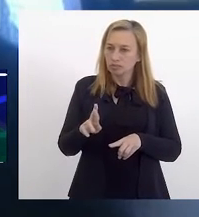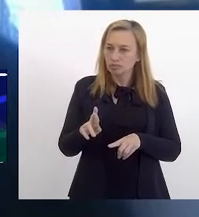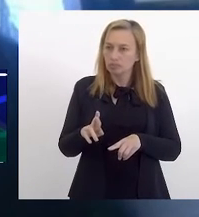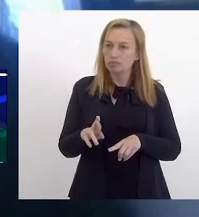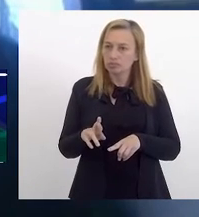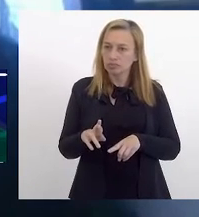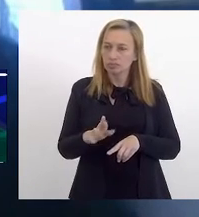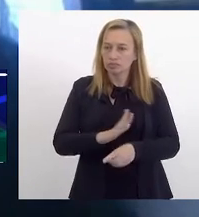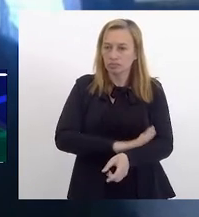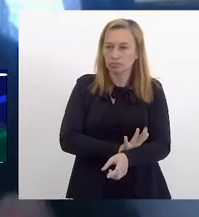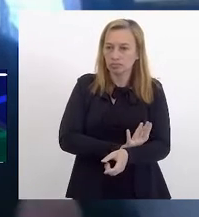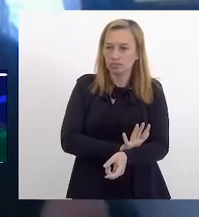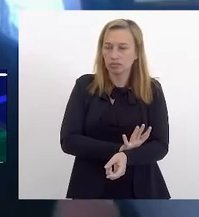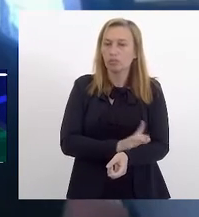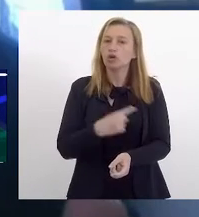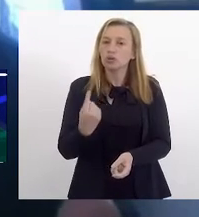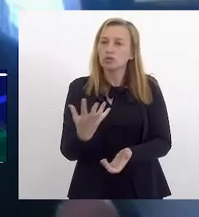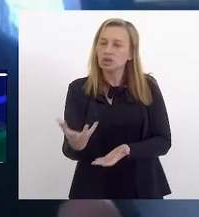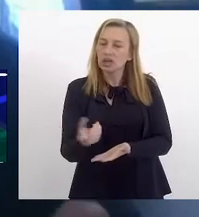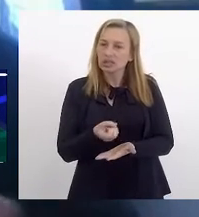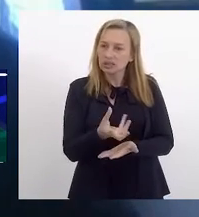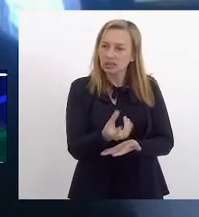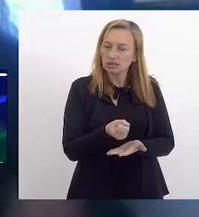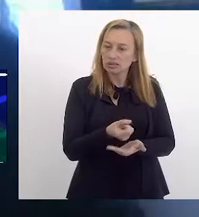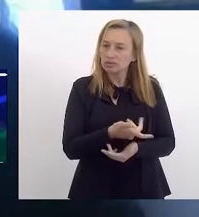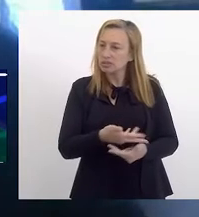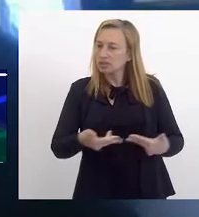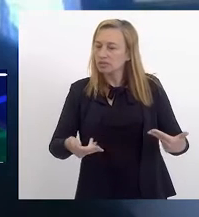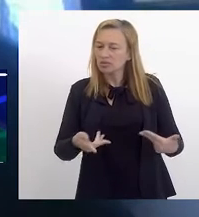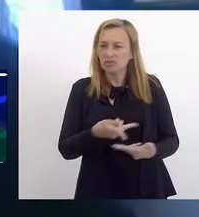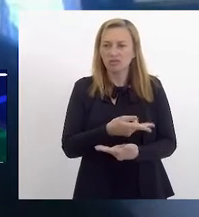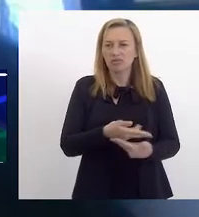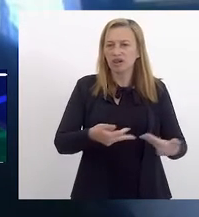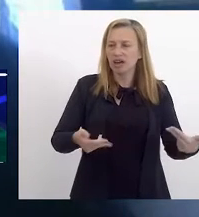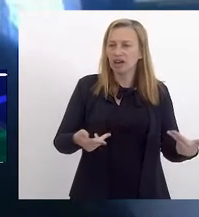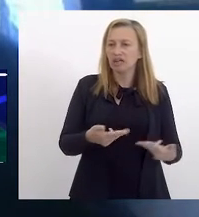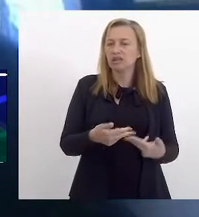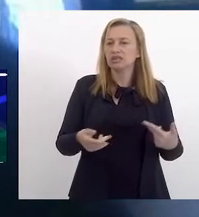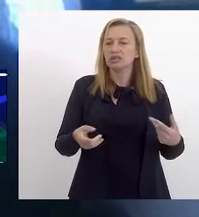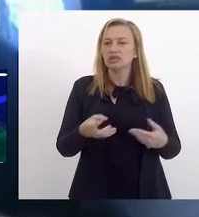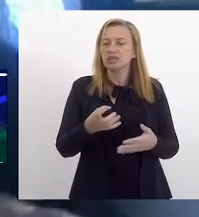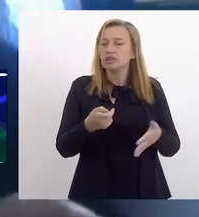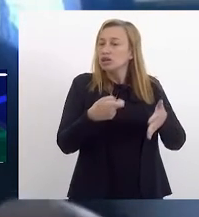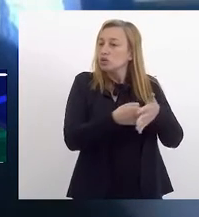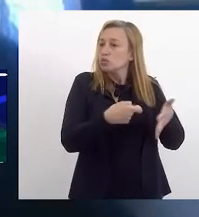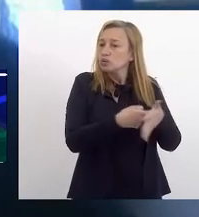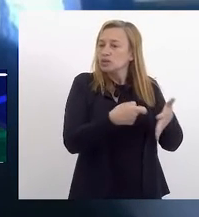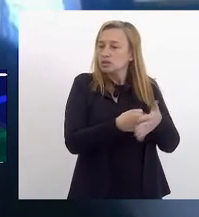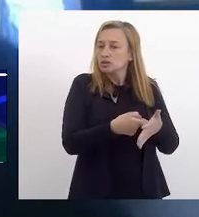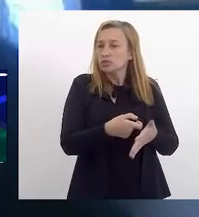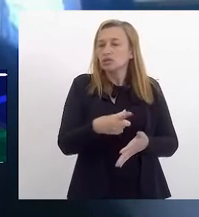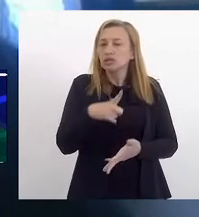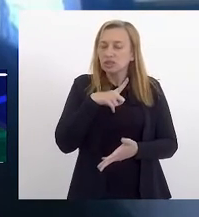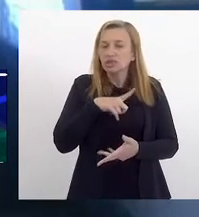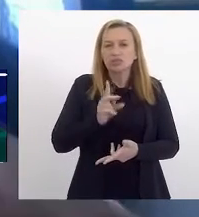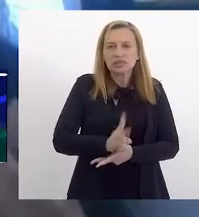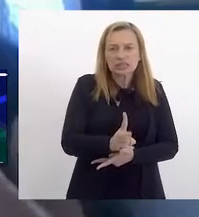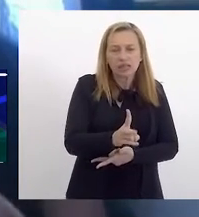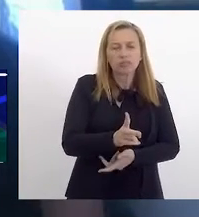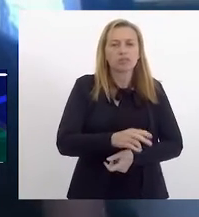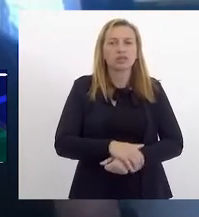nós acolhemos sempre dezenas de denúncias e temos sempre